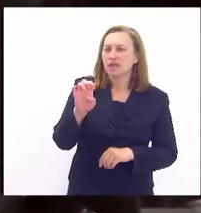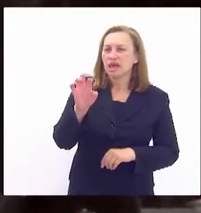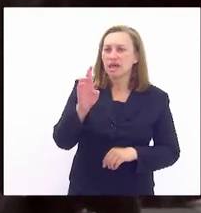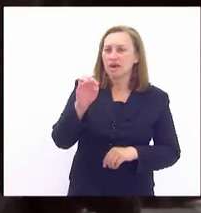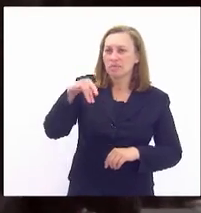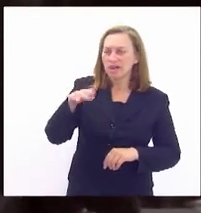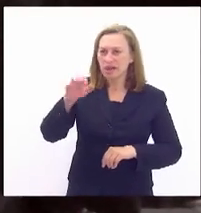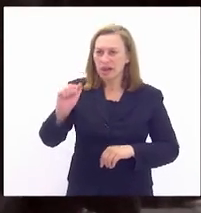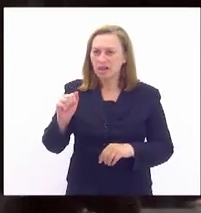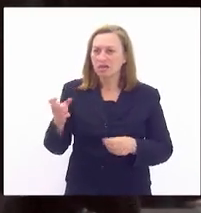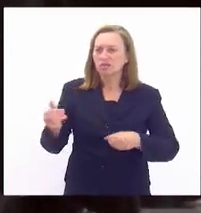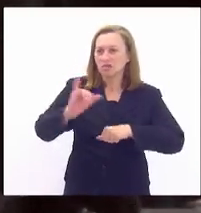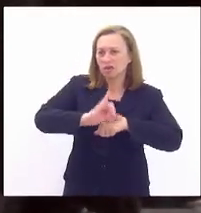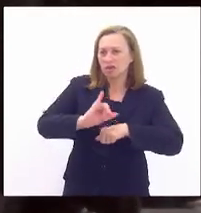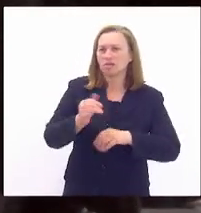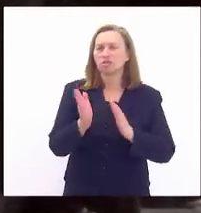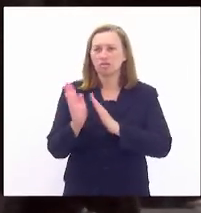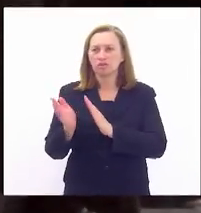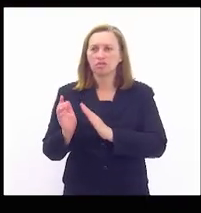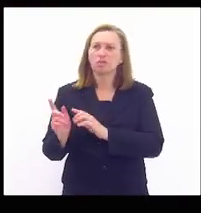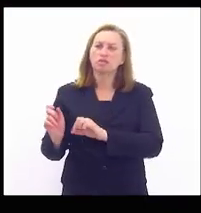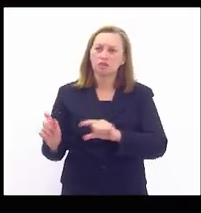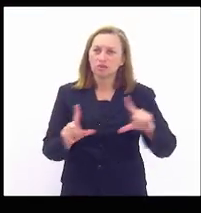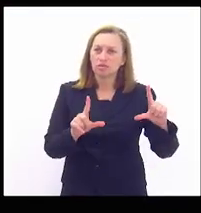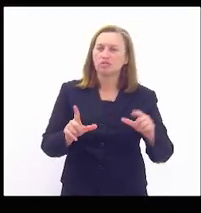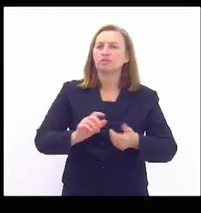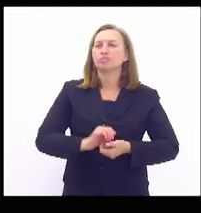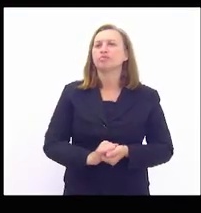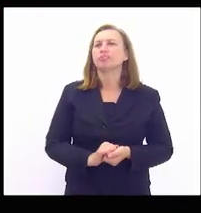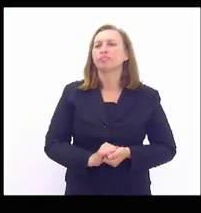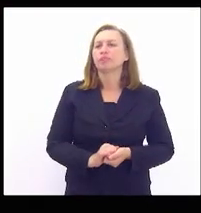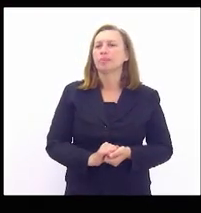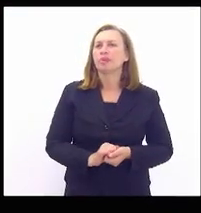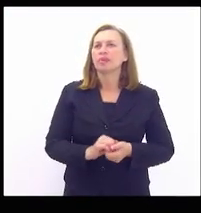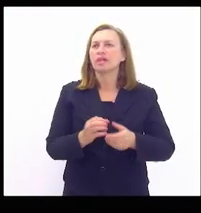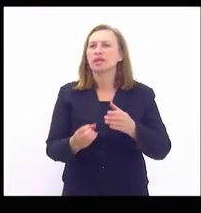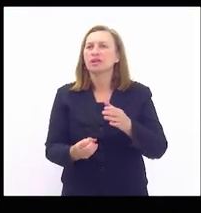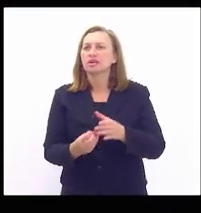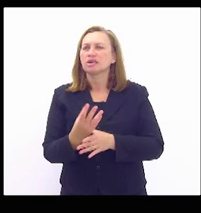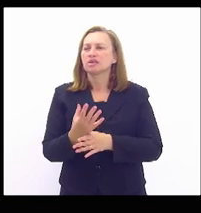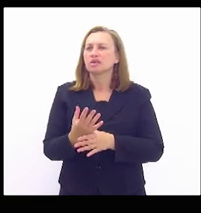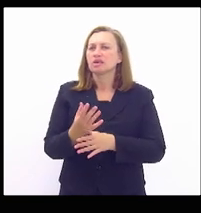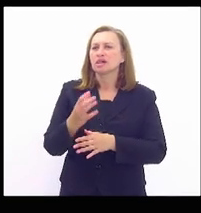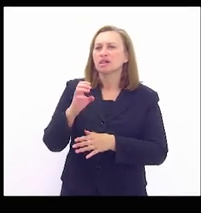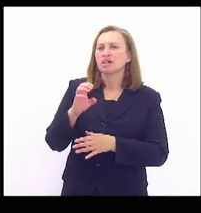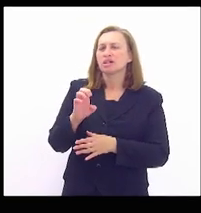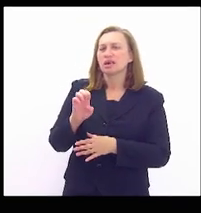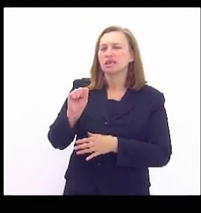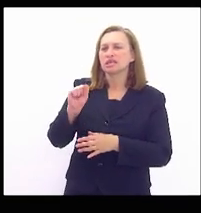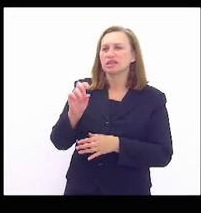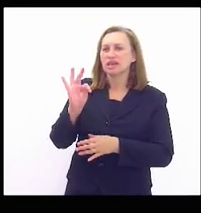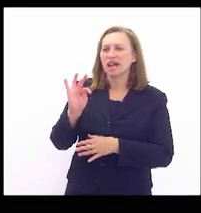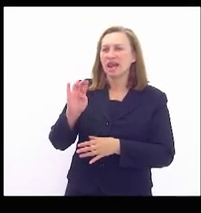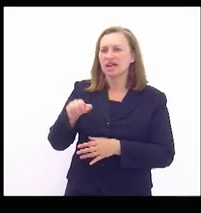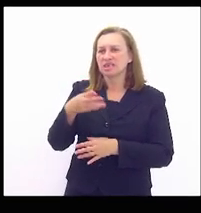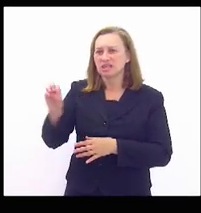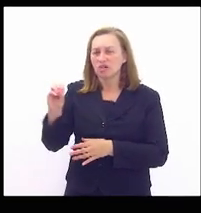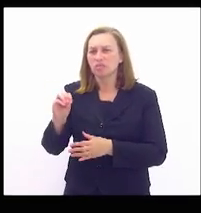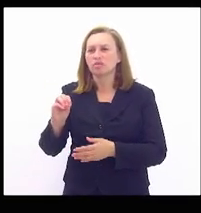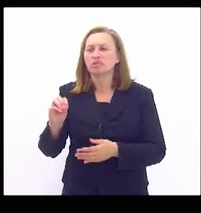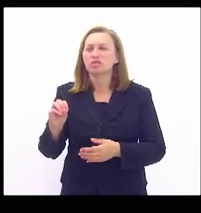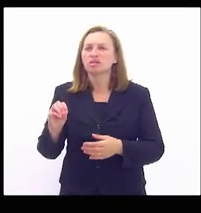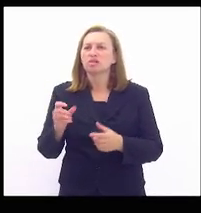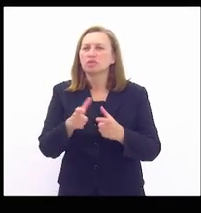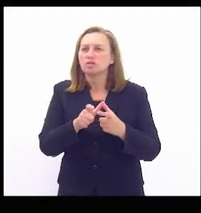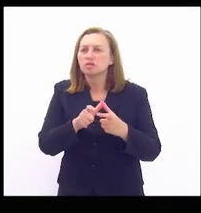Por favor, Marinho. A instalação de aspersores de névoa são